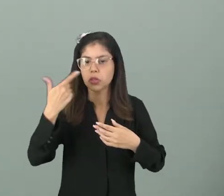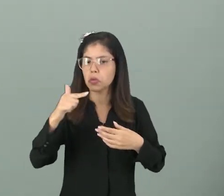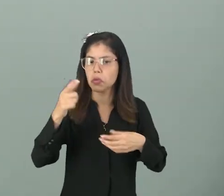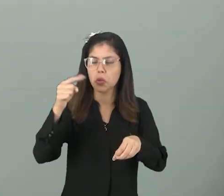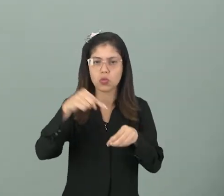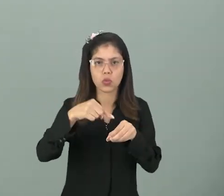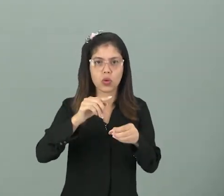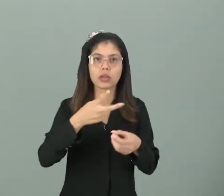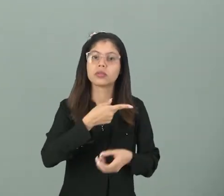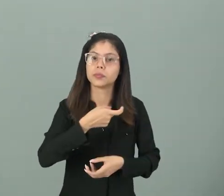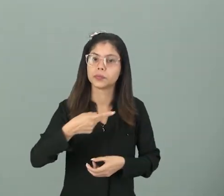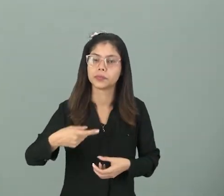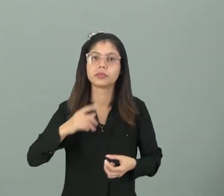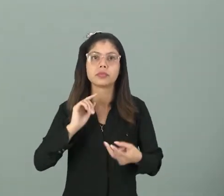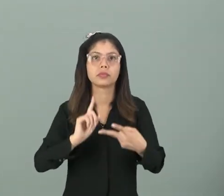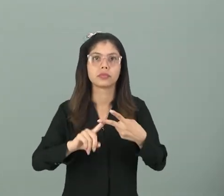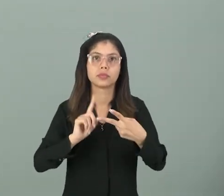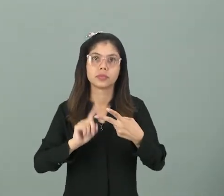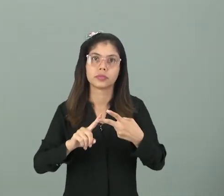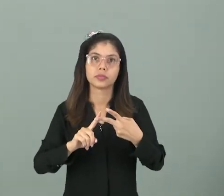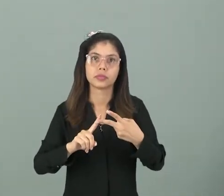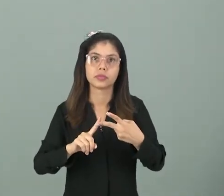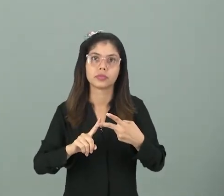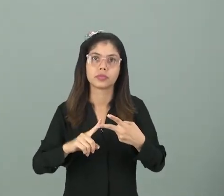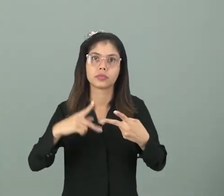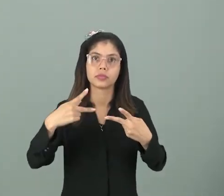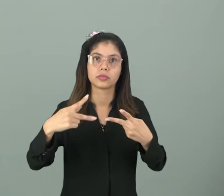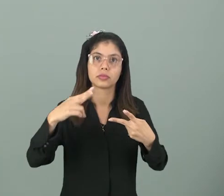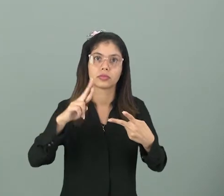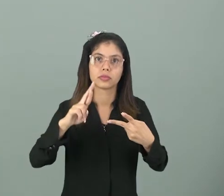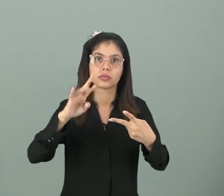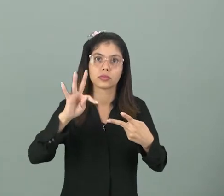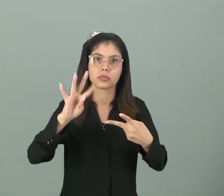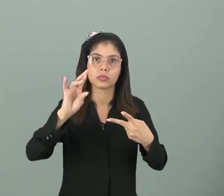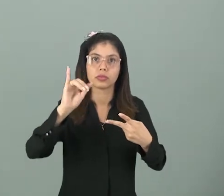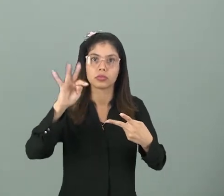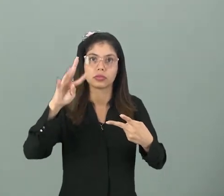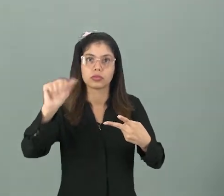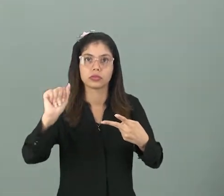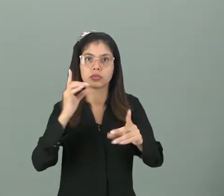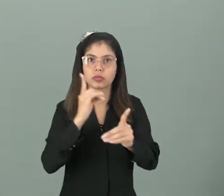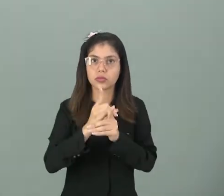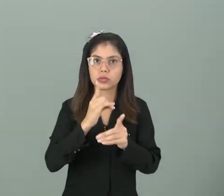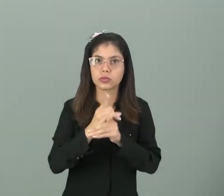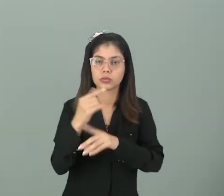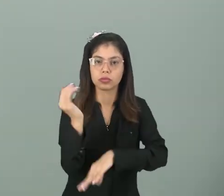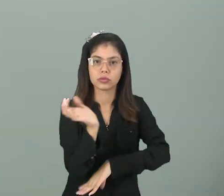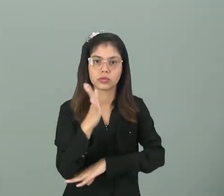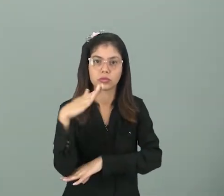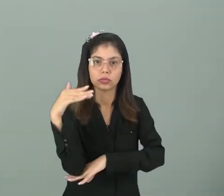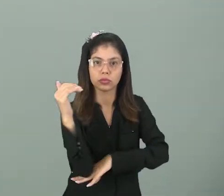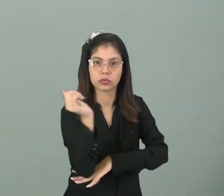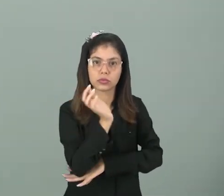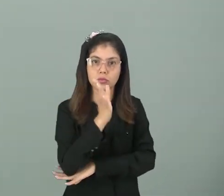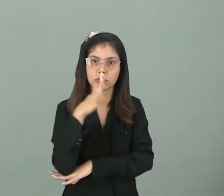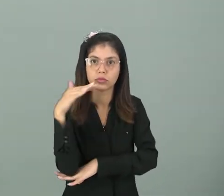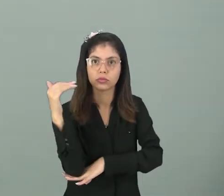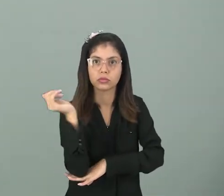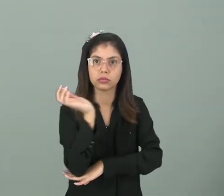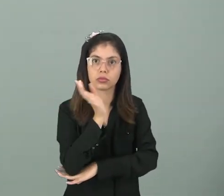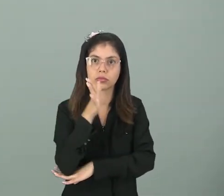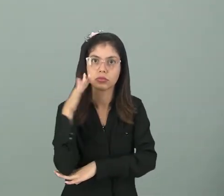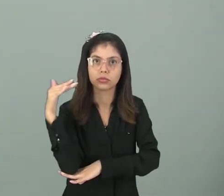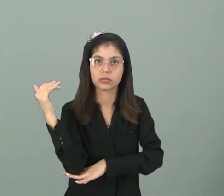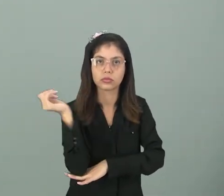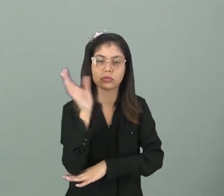núcleo, que são as bactérias. Nós temos o reino protoctista, que é o reino onde a gente encontra as algas e os protozoários, já possuem